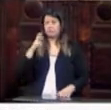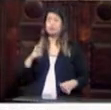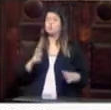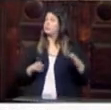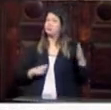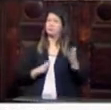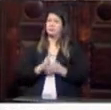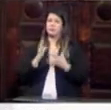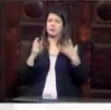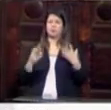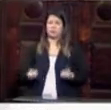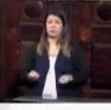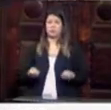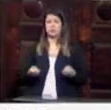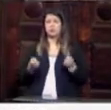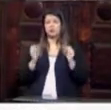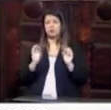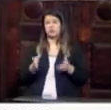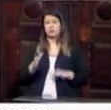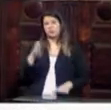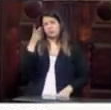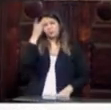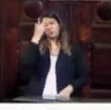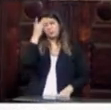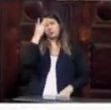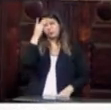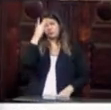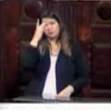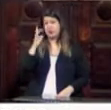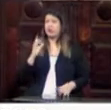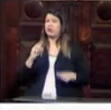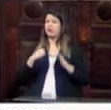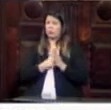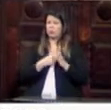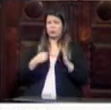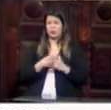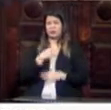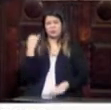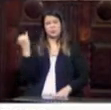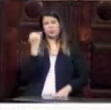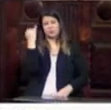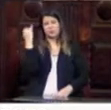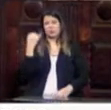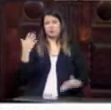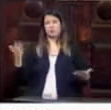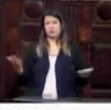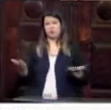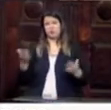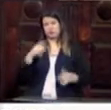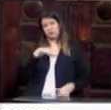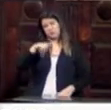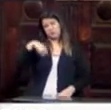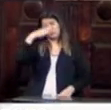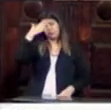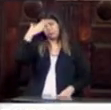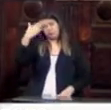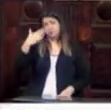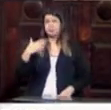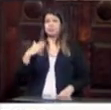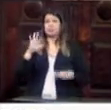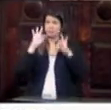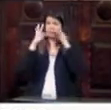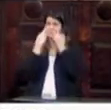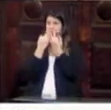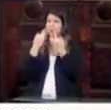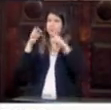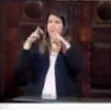definitivo, para que a gente transforme em lei essa memória, fruto dessa luta tão importante que nós temos que agradecer a esses familiares que hoje estão aqui na